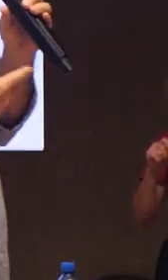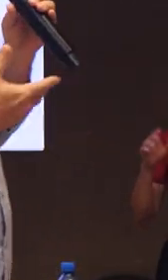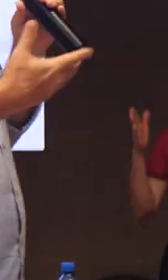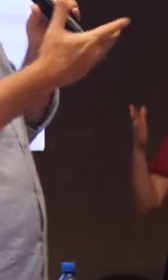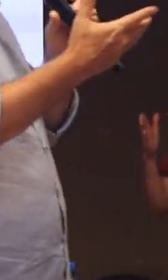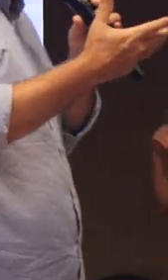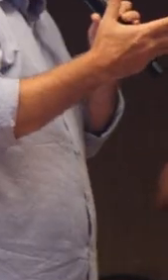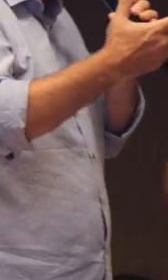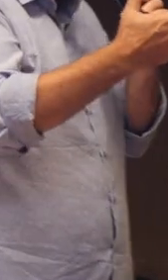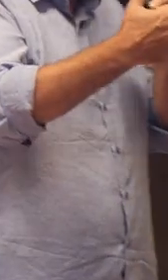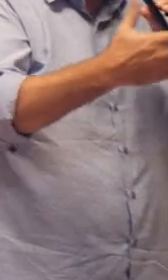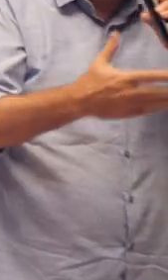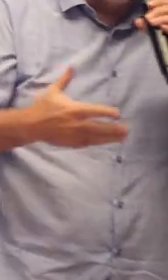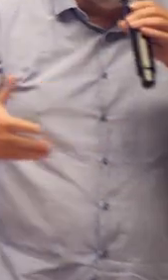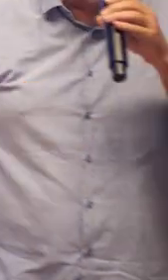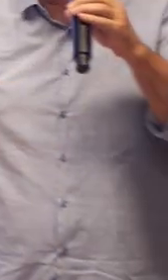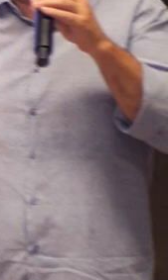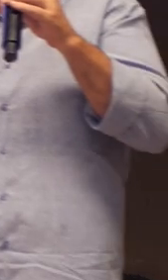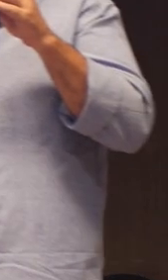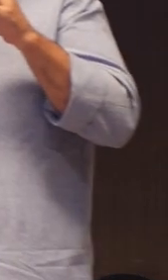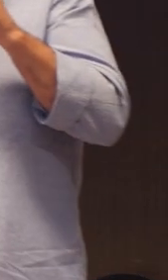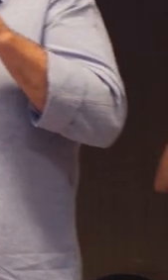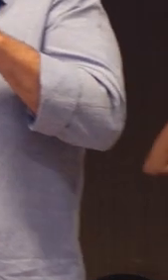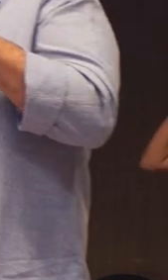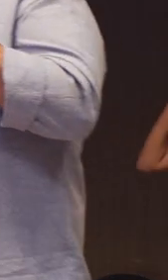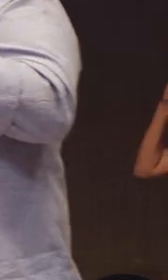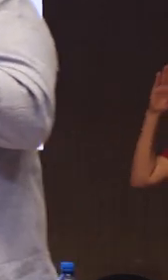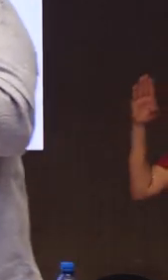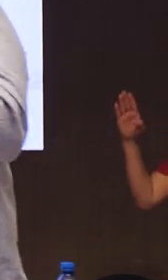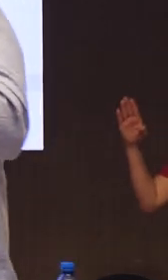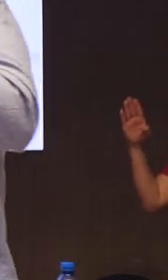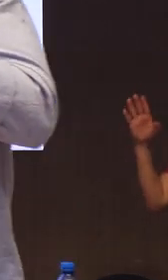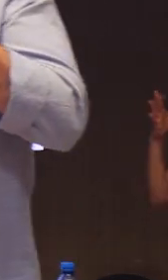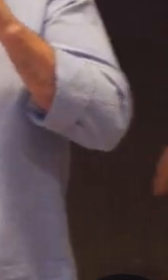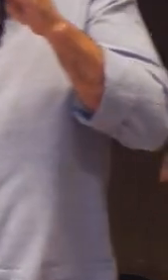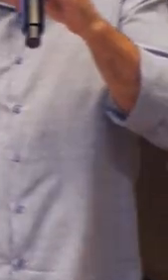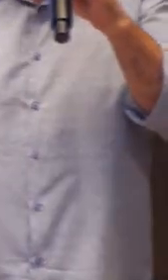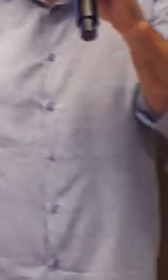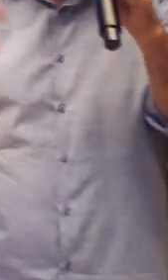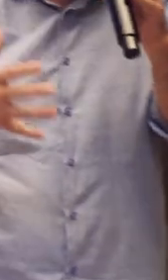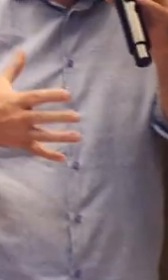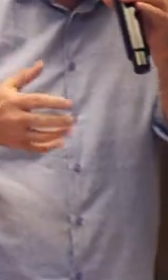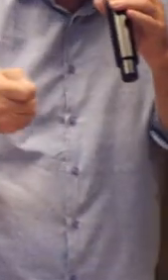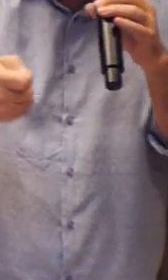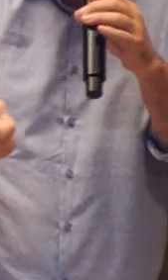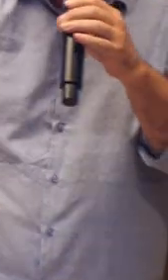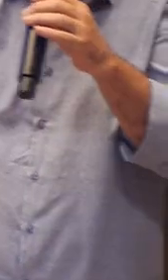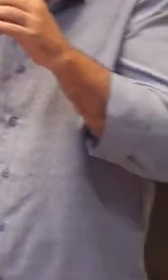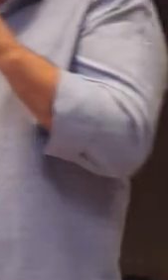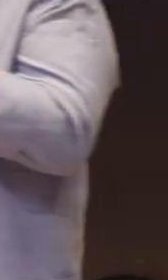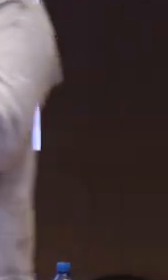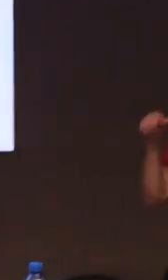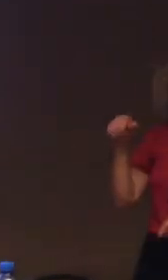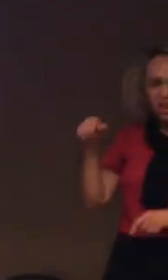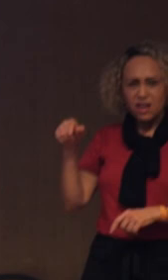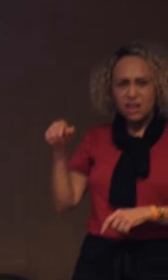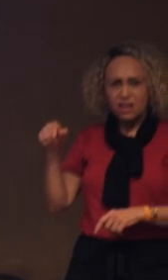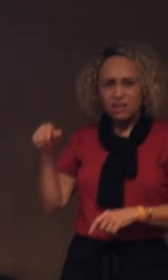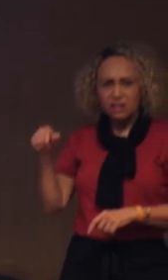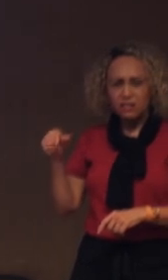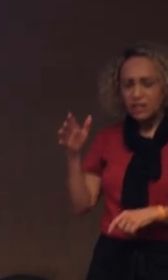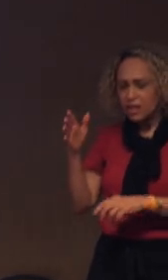lá fazendo as reuniões de formação daquele povo mais humilde e mais simples, que ficam ali